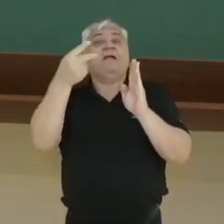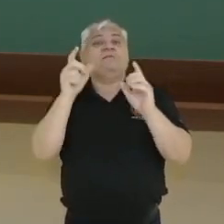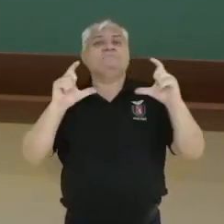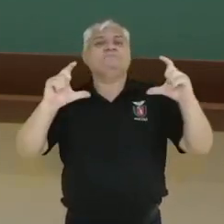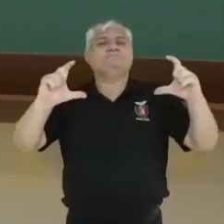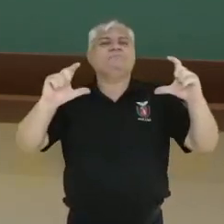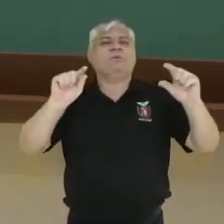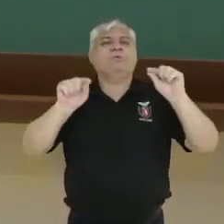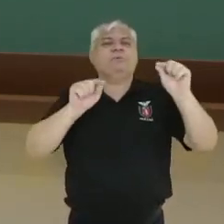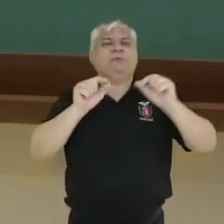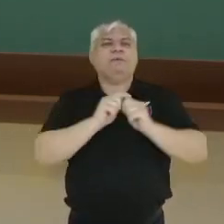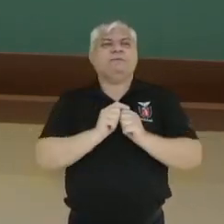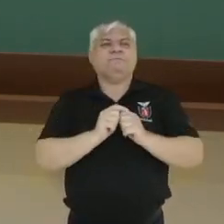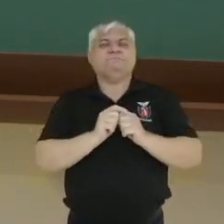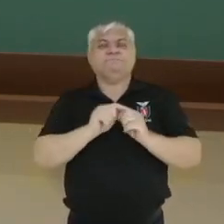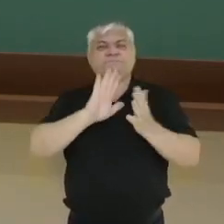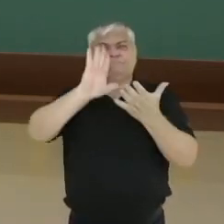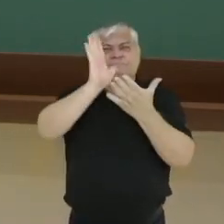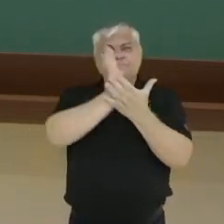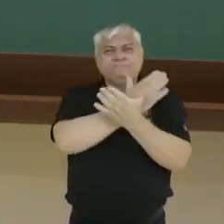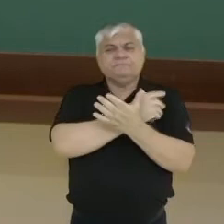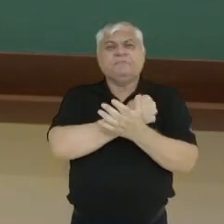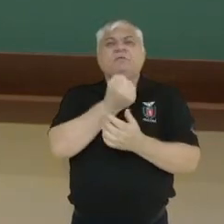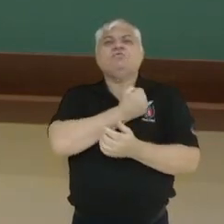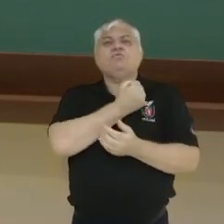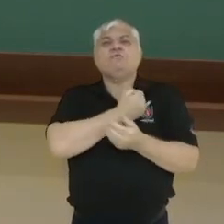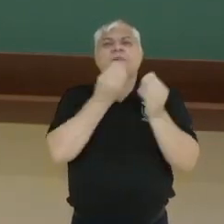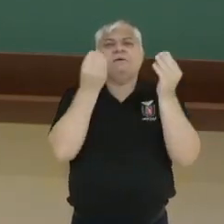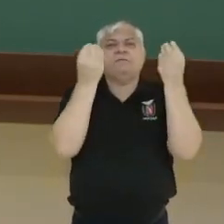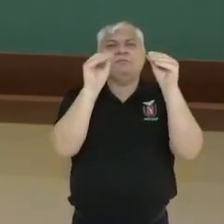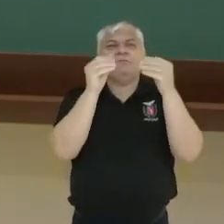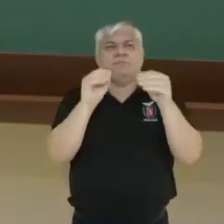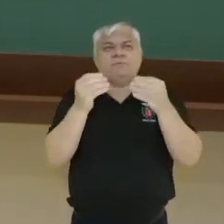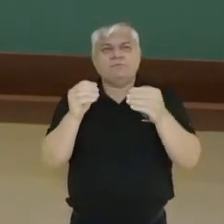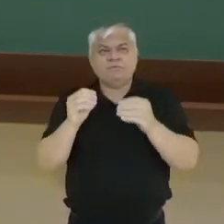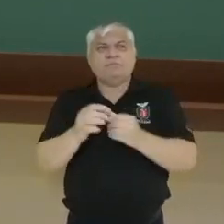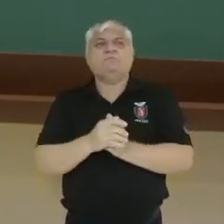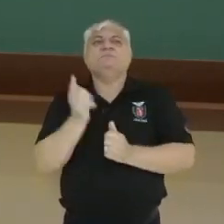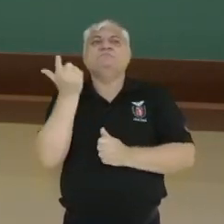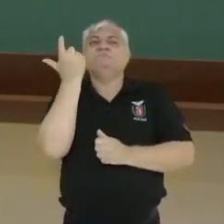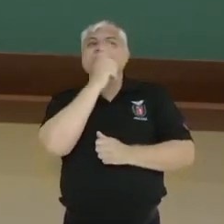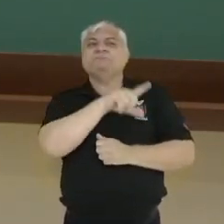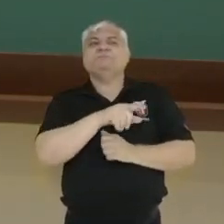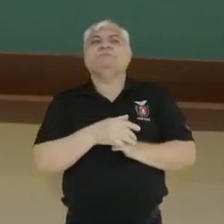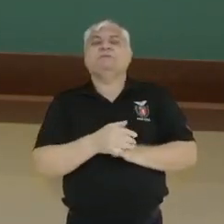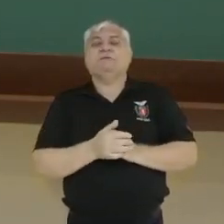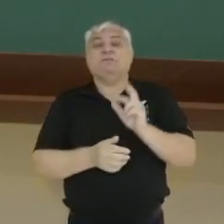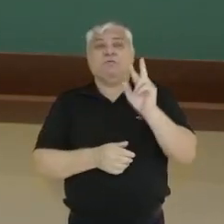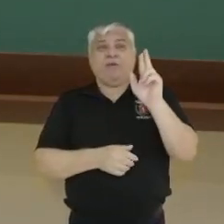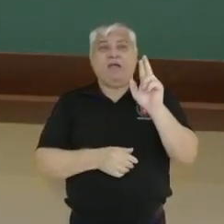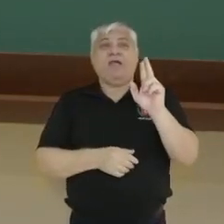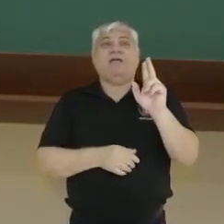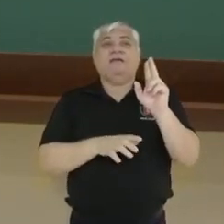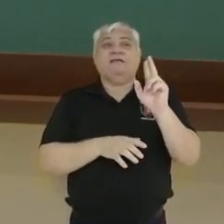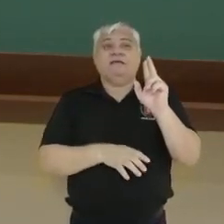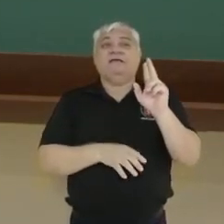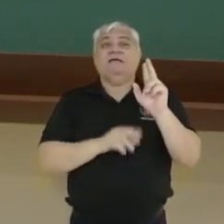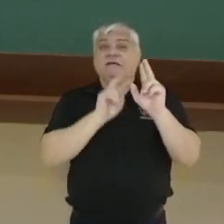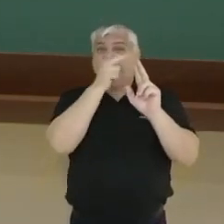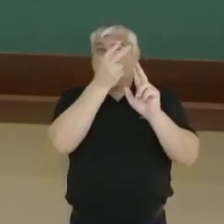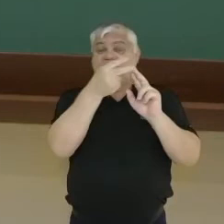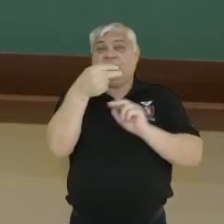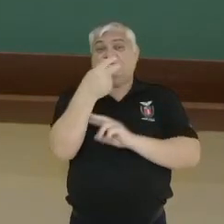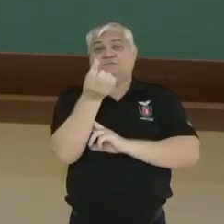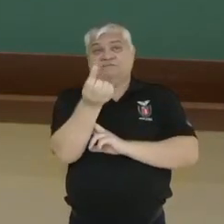e substituindo o valor de A e de B que a gente já tinha feito. Fazendo todas as continhas, achamos, ó, R ao quadrado